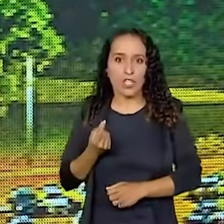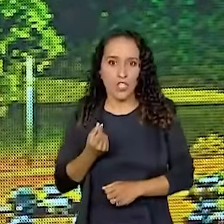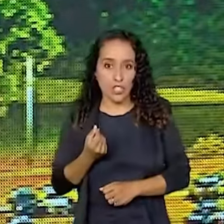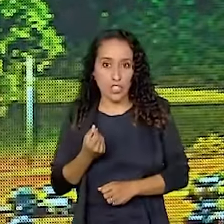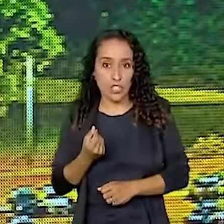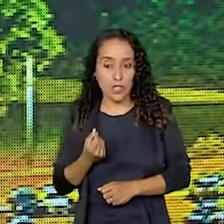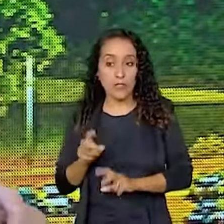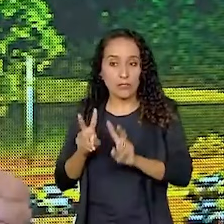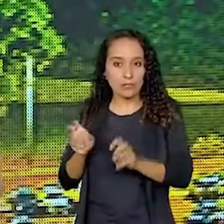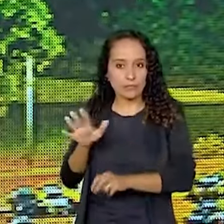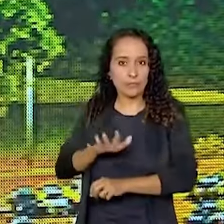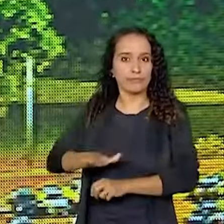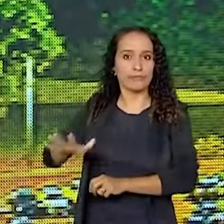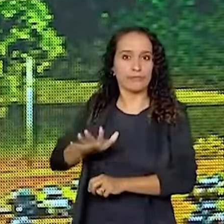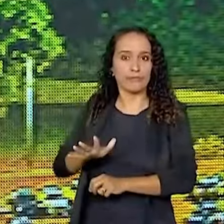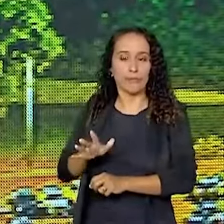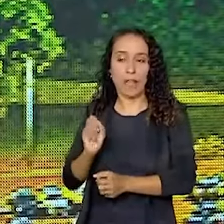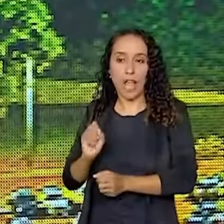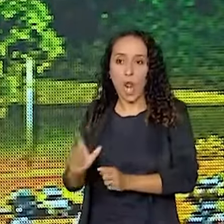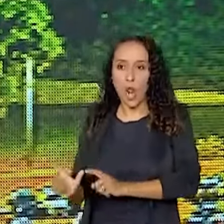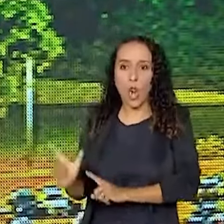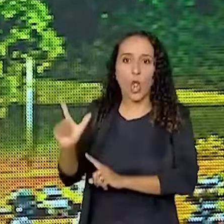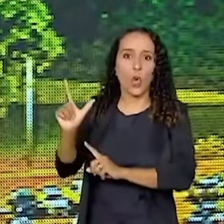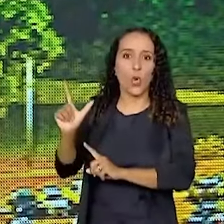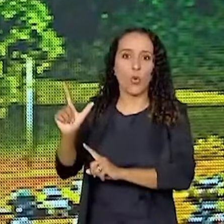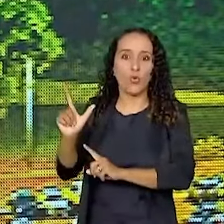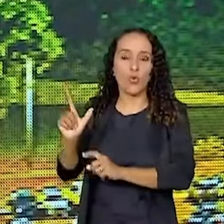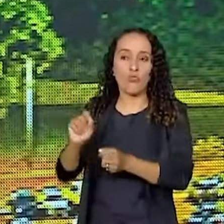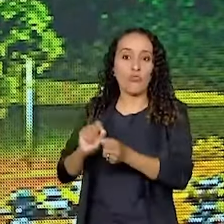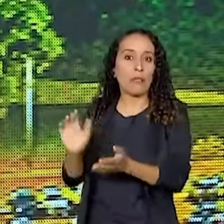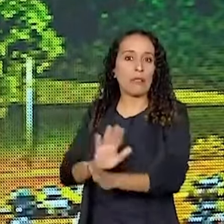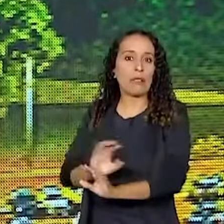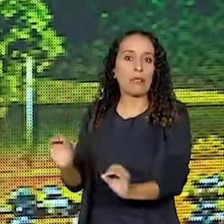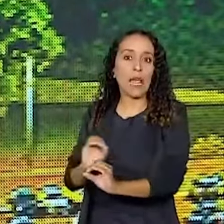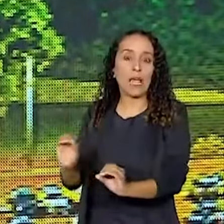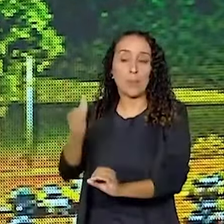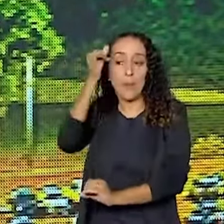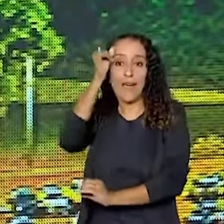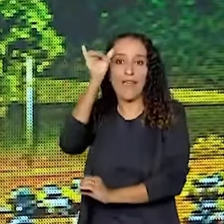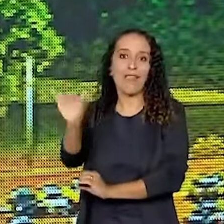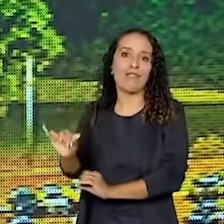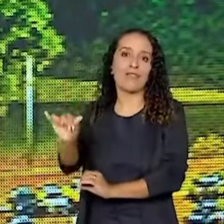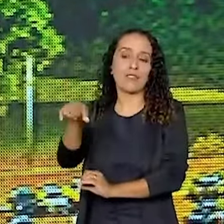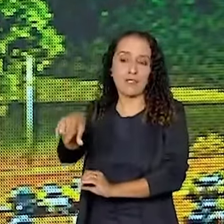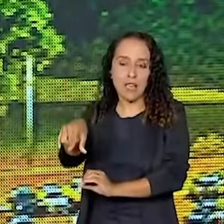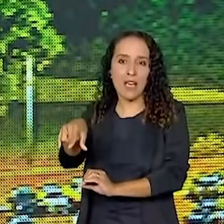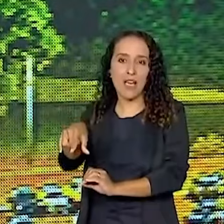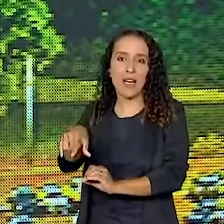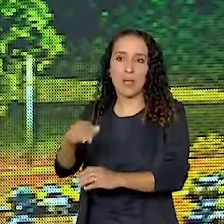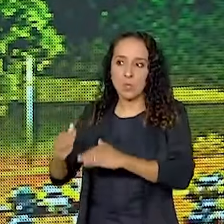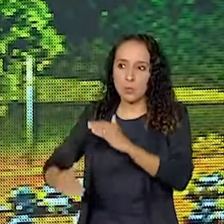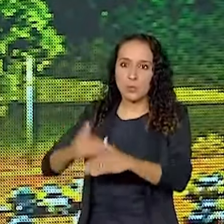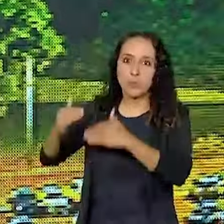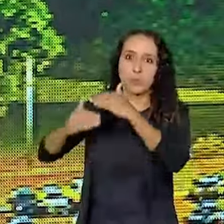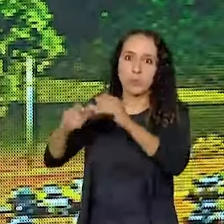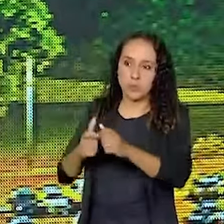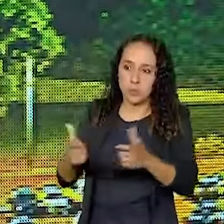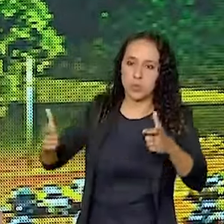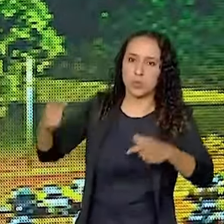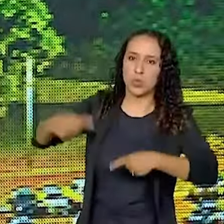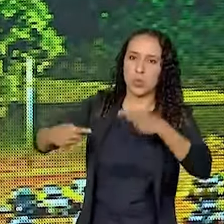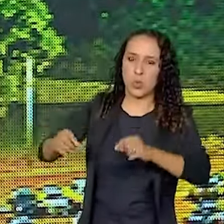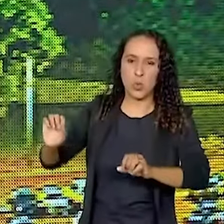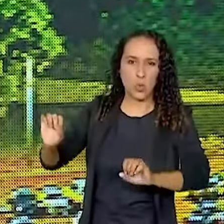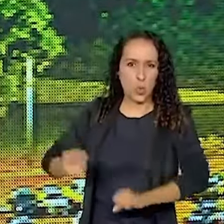em cima disso, buscando lucro. Nada fizeram para impedir esse exponencial aumento do discurso